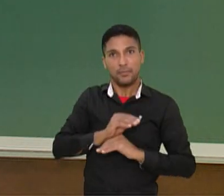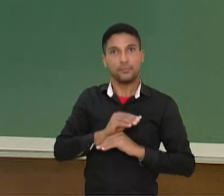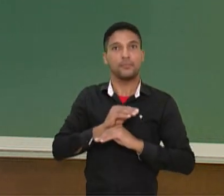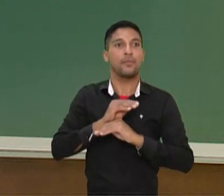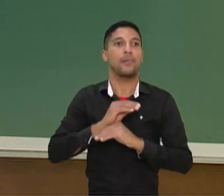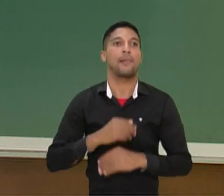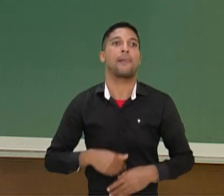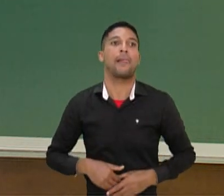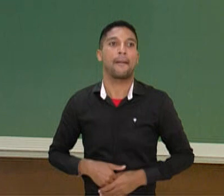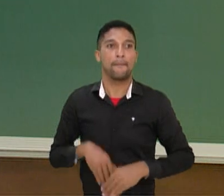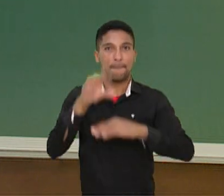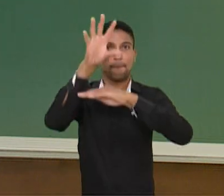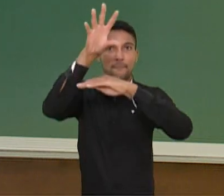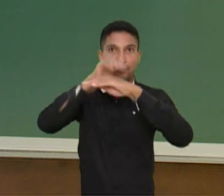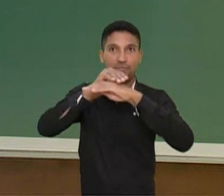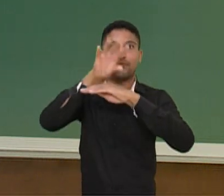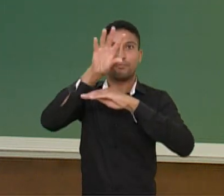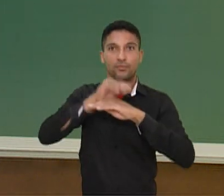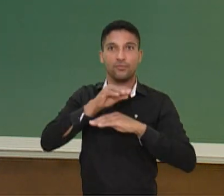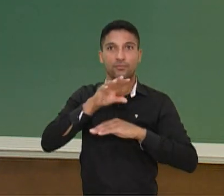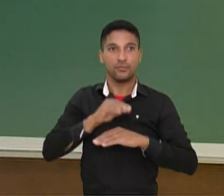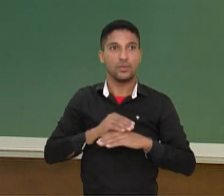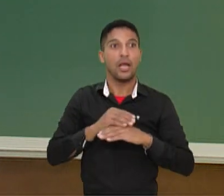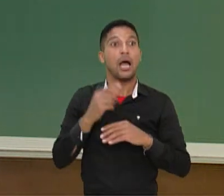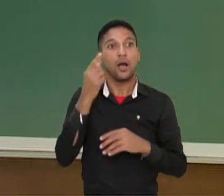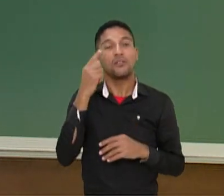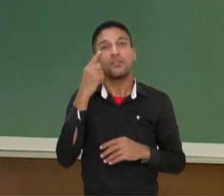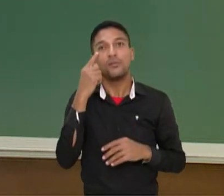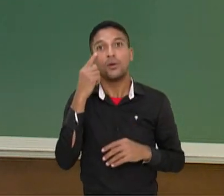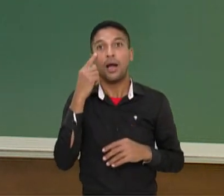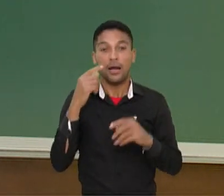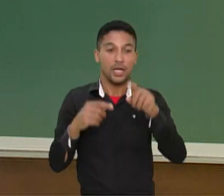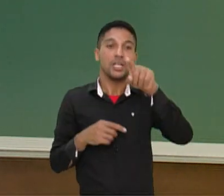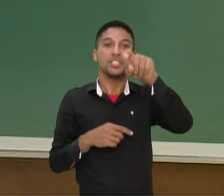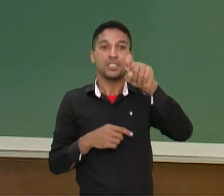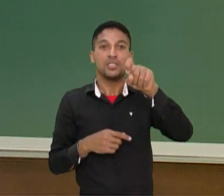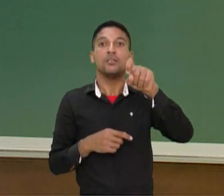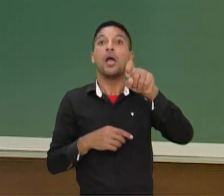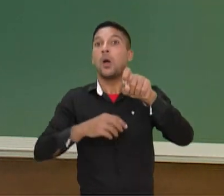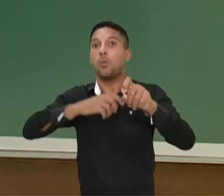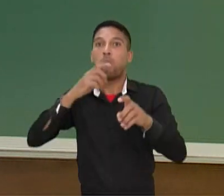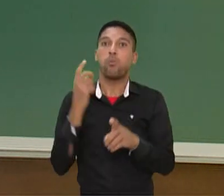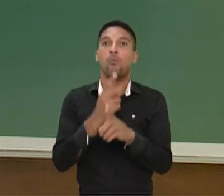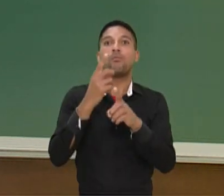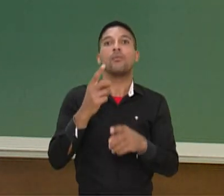de descobrir que o X vale 90. Beleza, acabou o exercício?